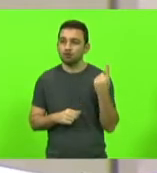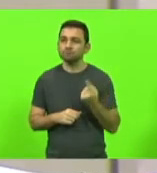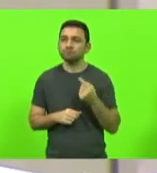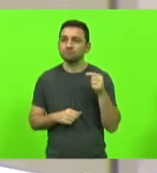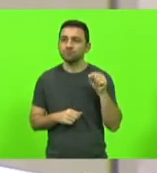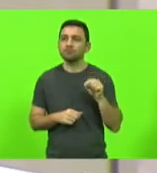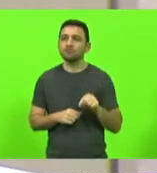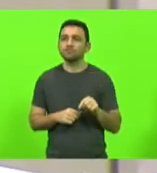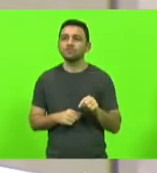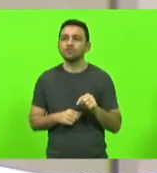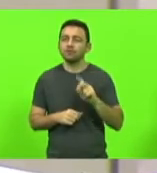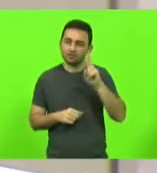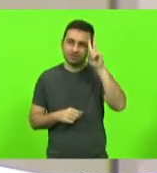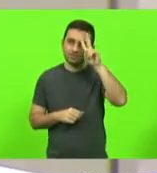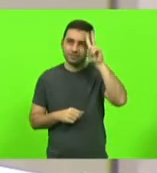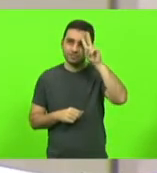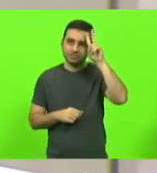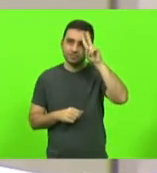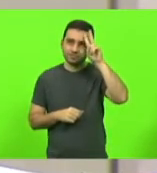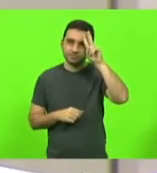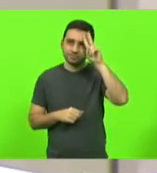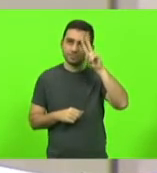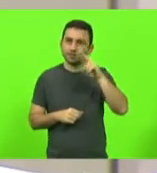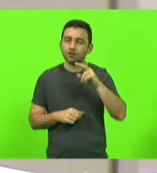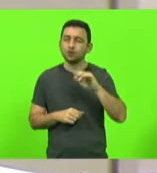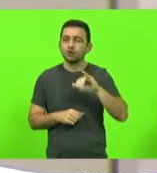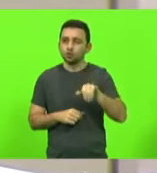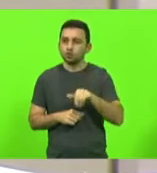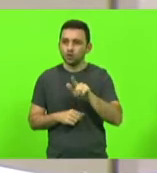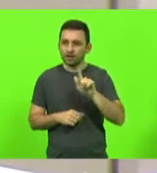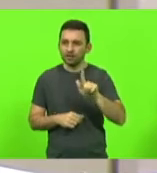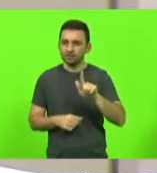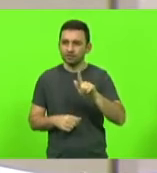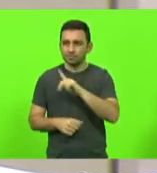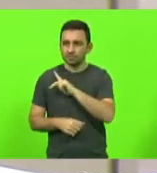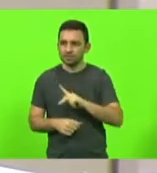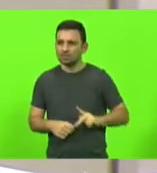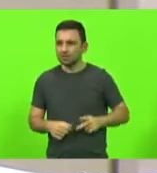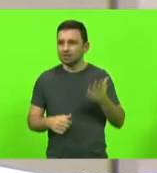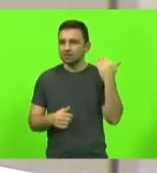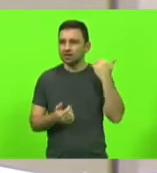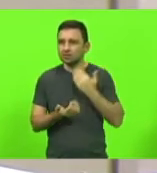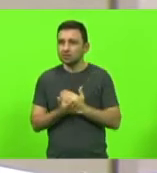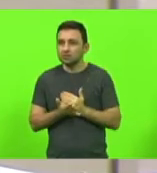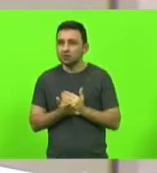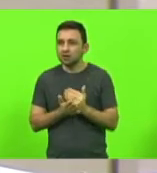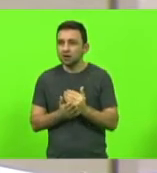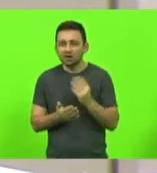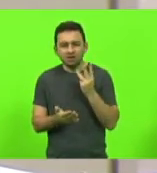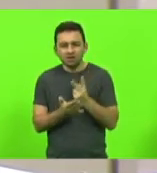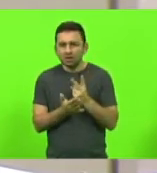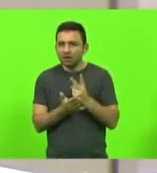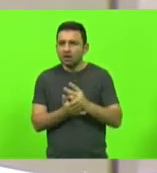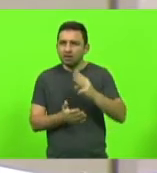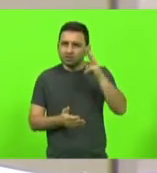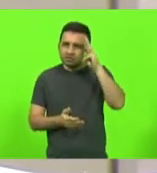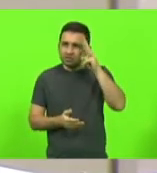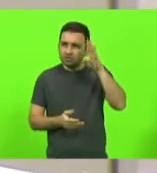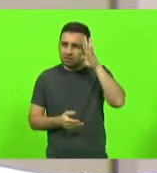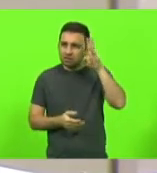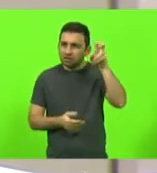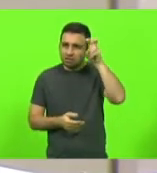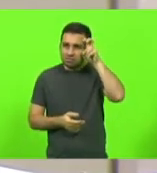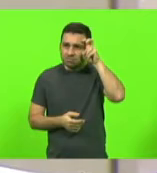e aí eu lembro também do presidente Júlio Garcia, desde o início, toda terça, toda quarta, toda quinta, portanto,